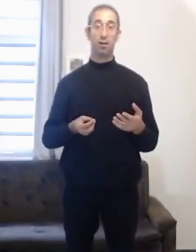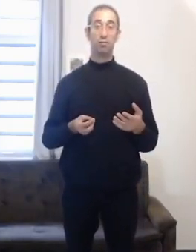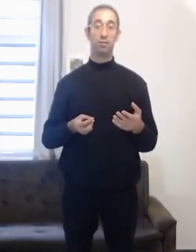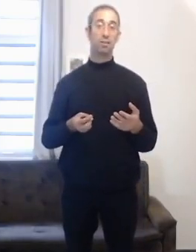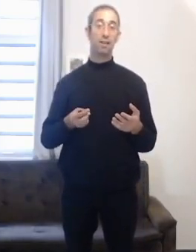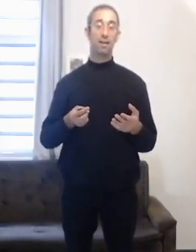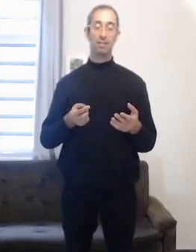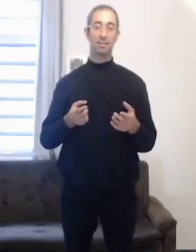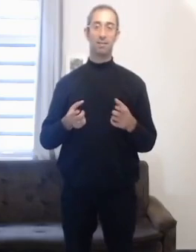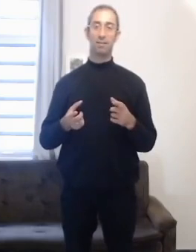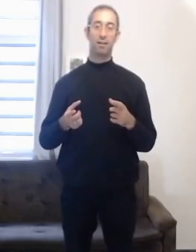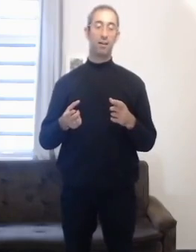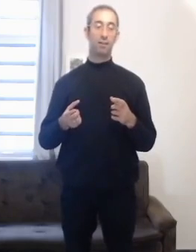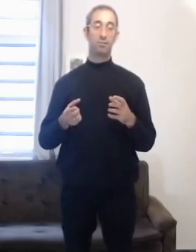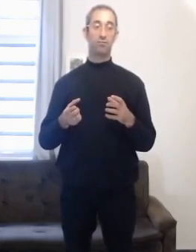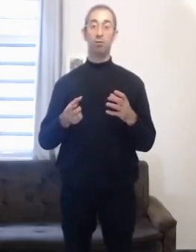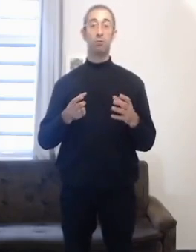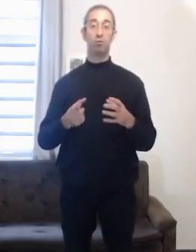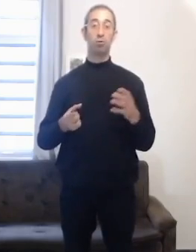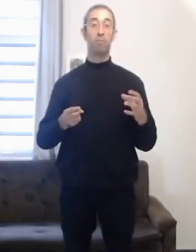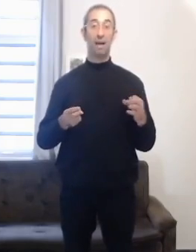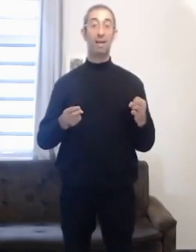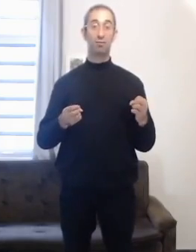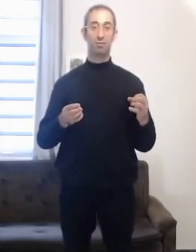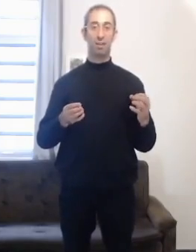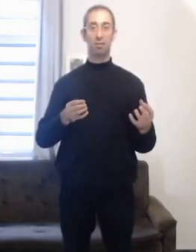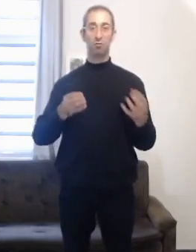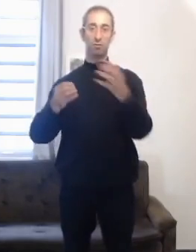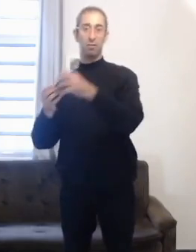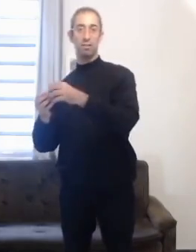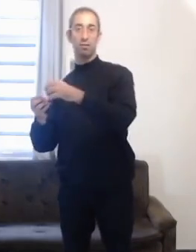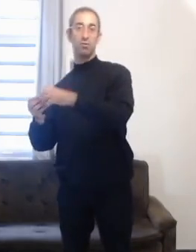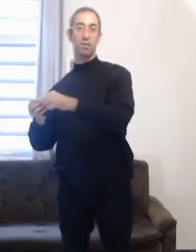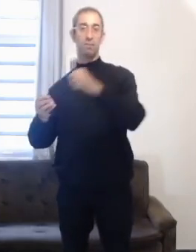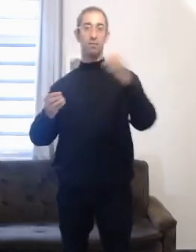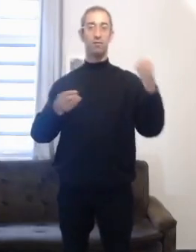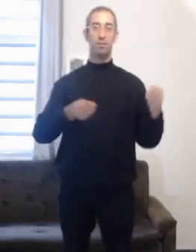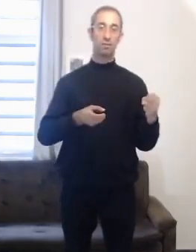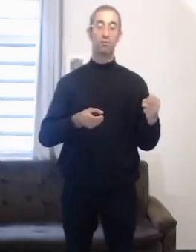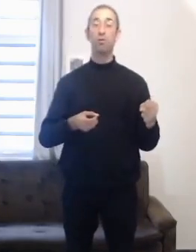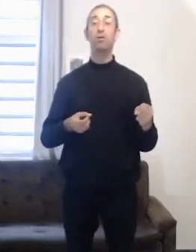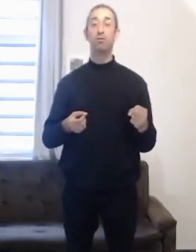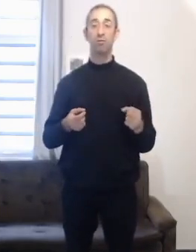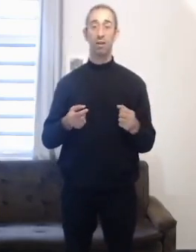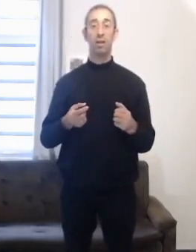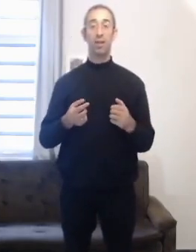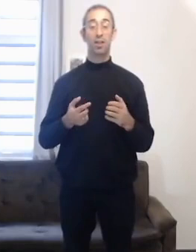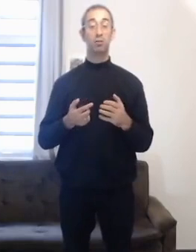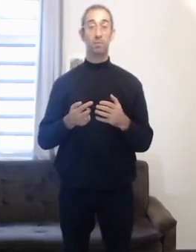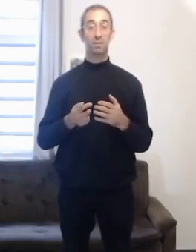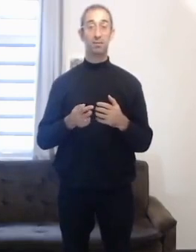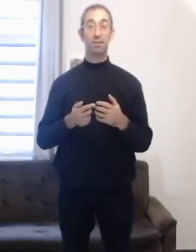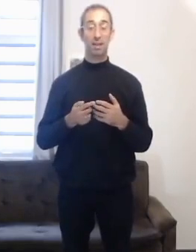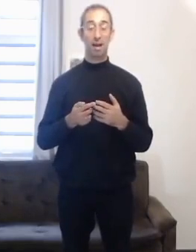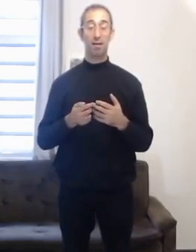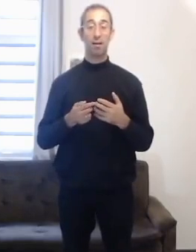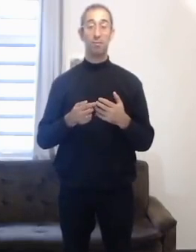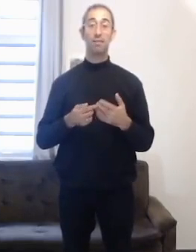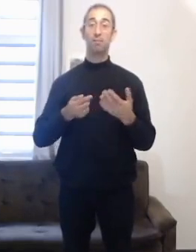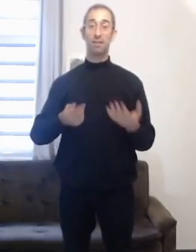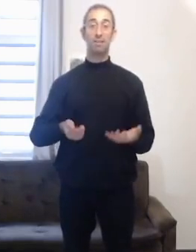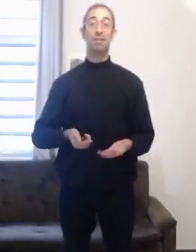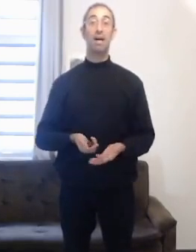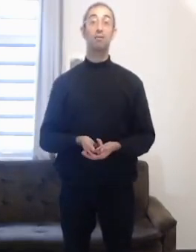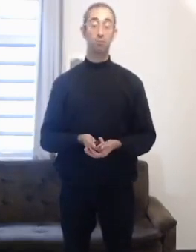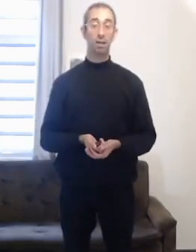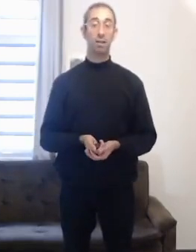pesquisa social, a gente ter esses fenômenos complexos, né? Que um influencia um, que depois influencia o outro, e que isso precisa estar